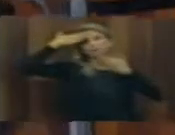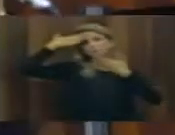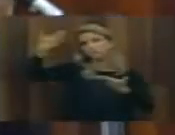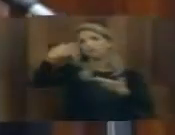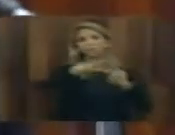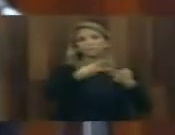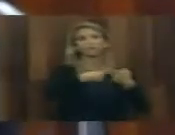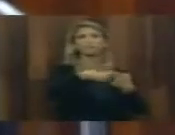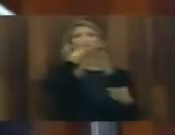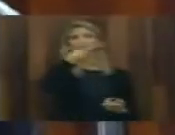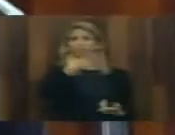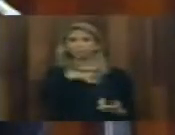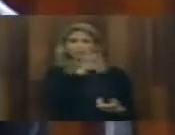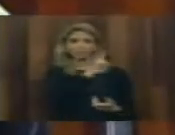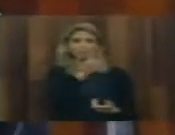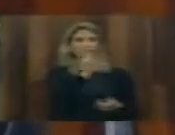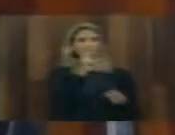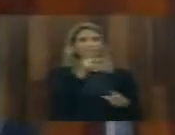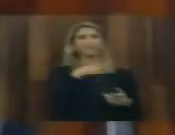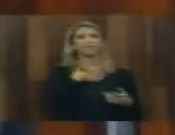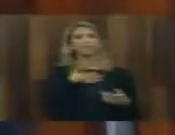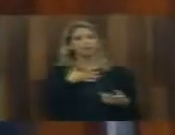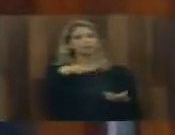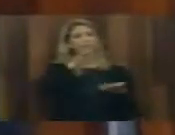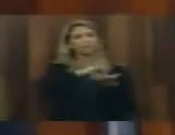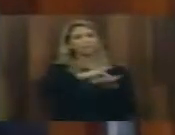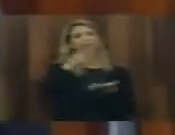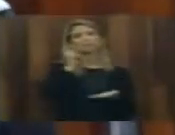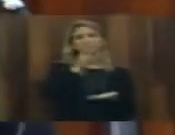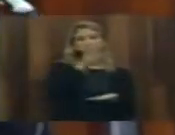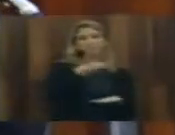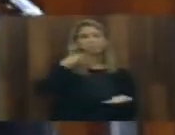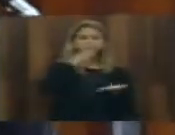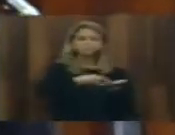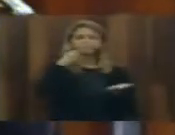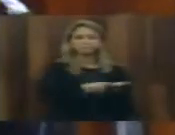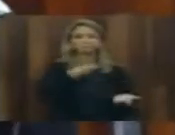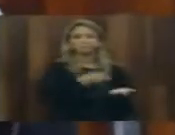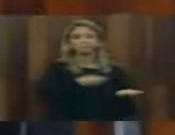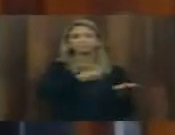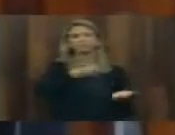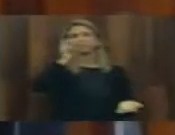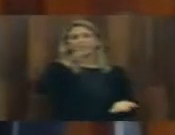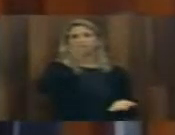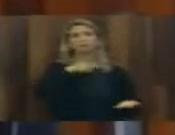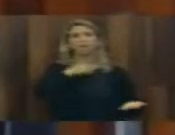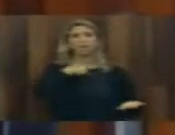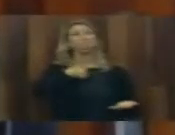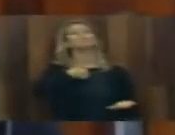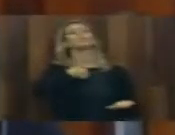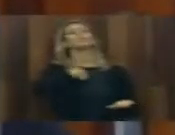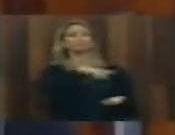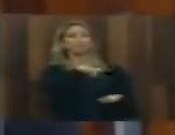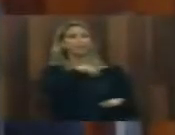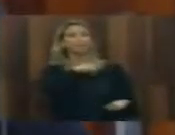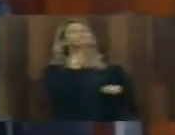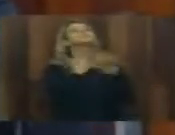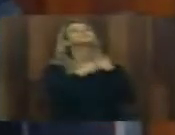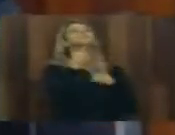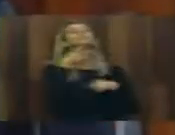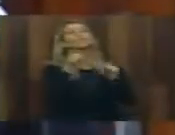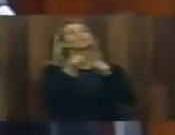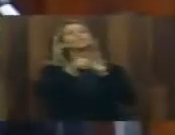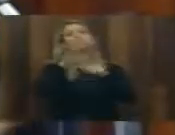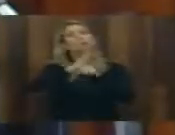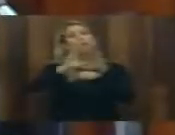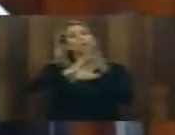ter me citado, né? Realmente eu sou muito persistente, insistente Costumo ir para Brasília para fazer cursos,